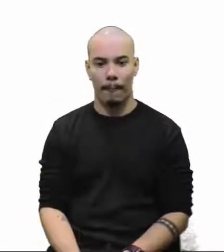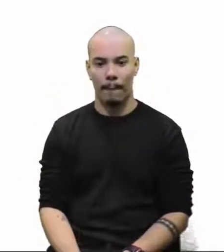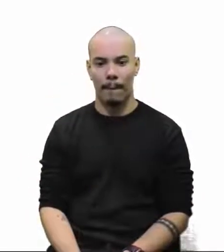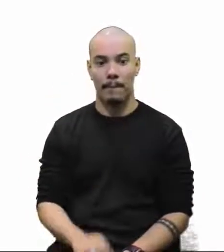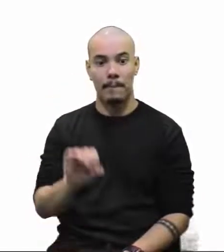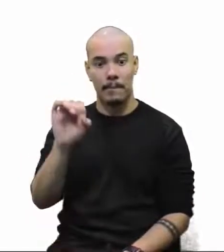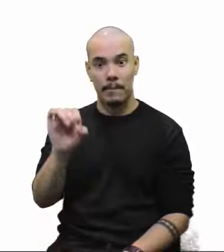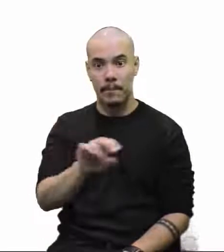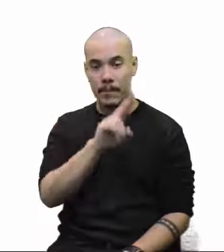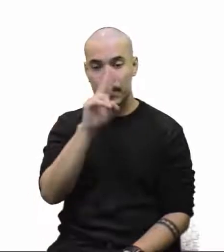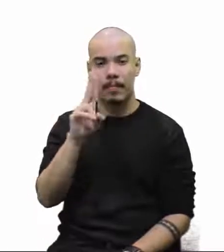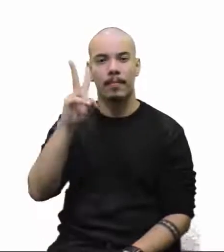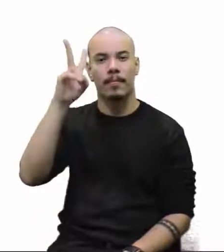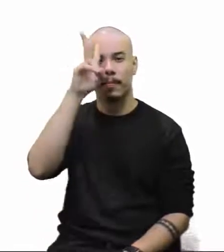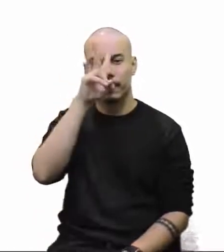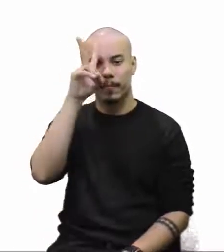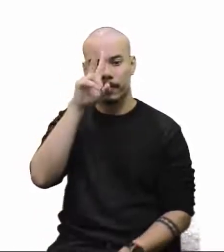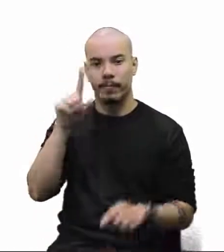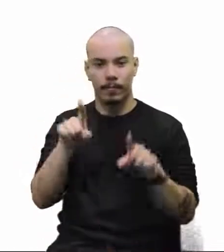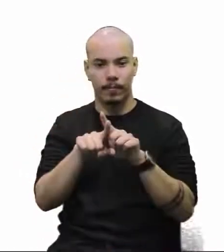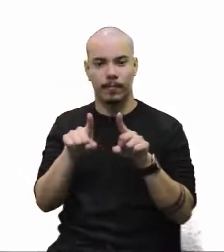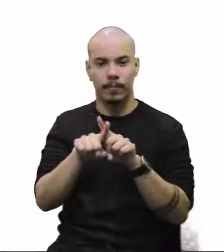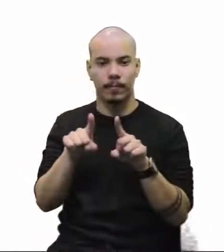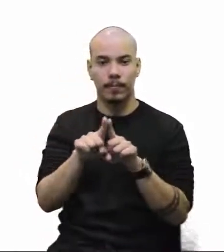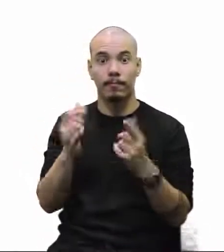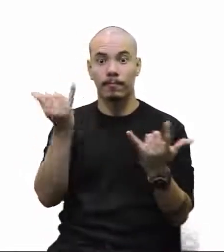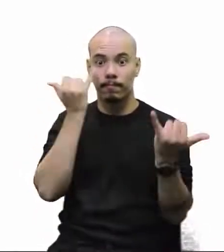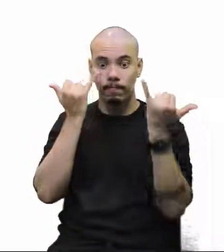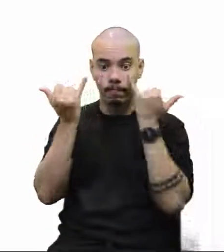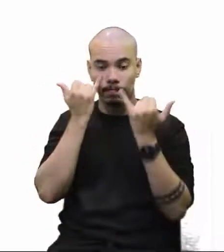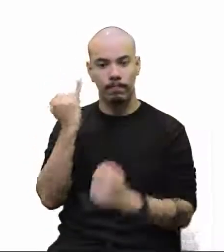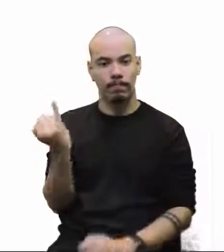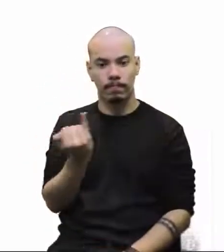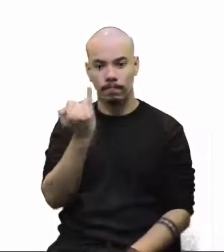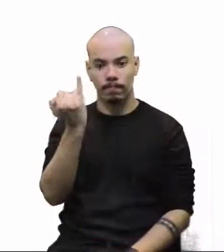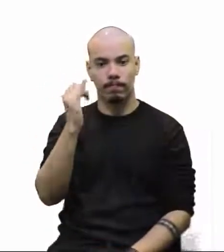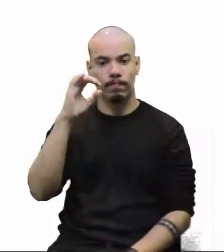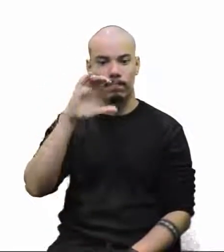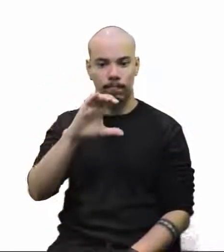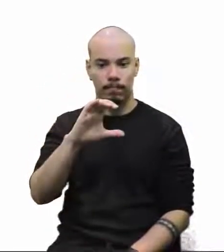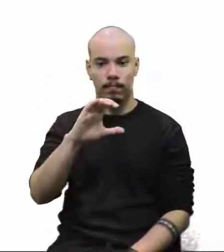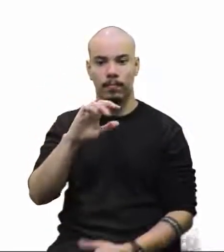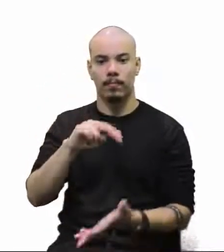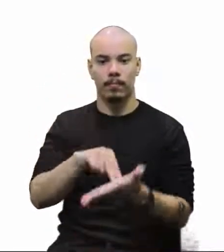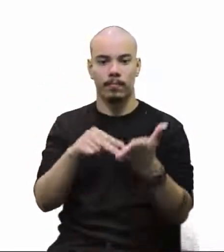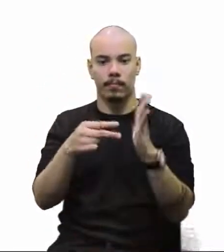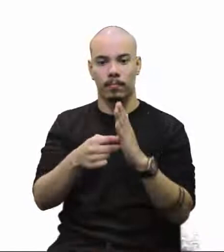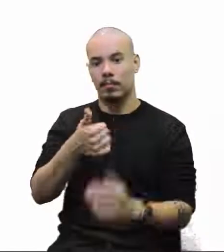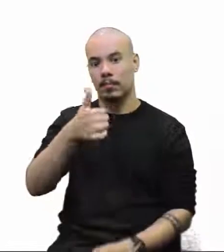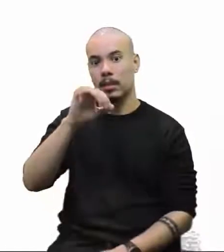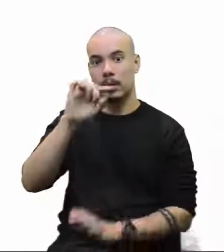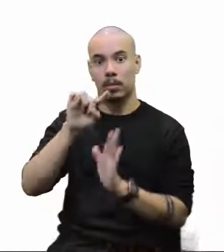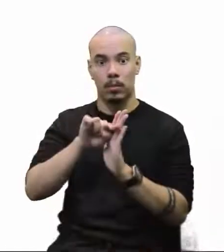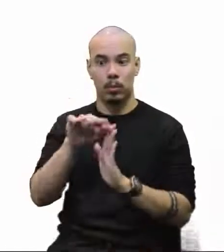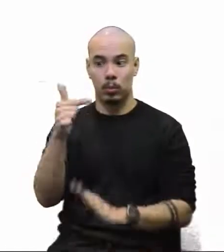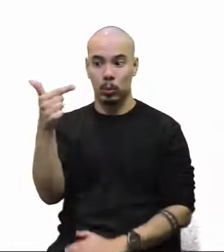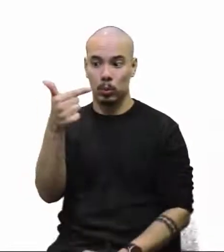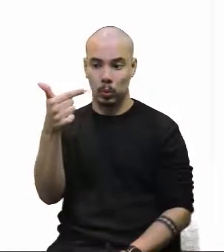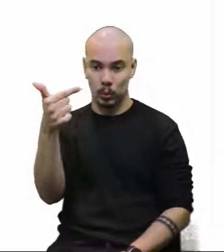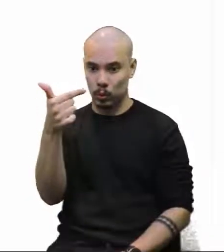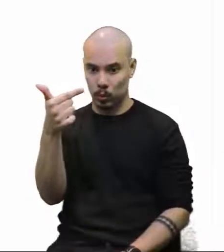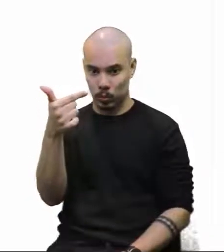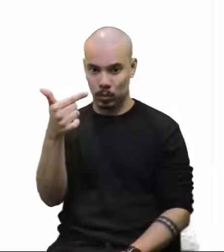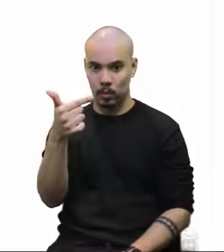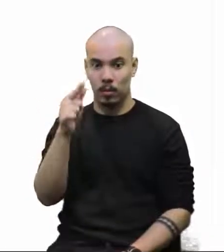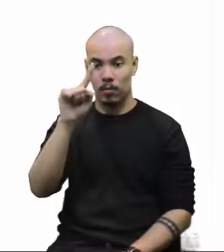resultado. Ou lembrar também, né? Isso aqui é importante, que o C, ele é 10 a menos 2, né? Centímetro. Aí volta